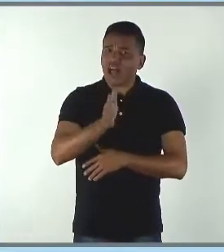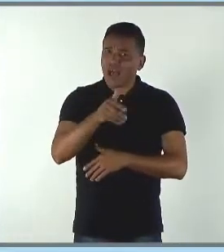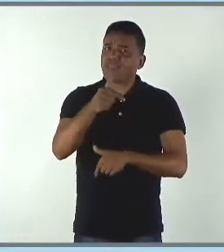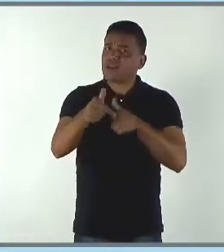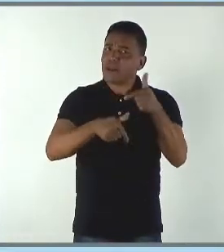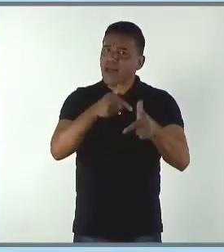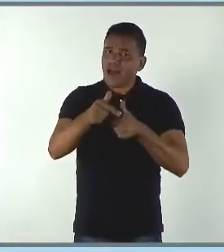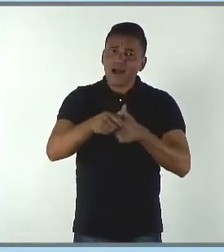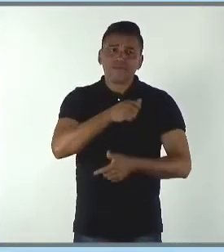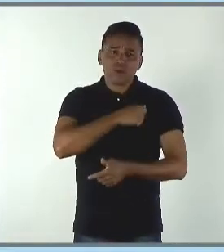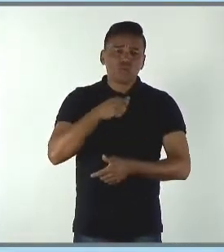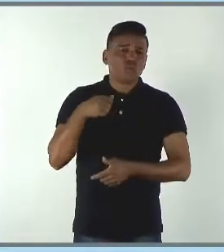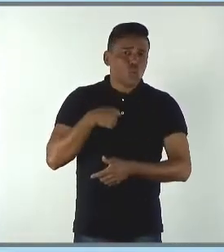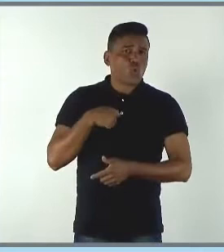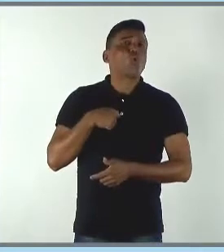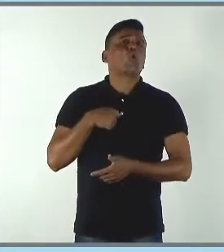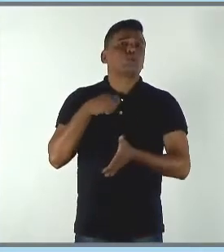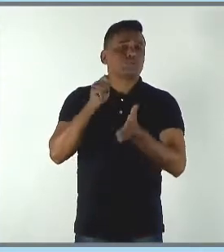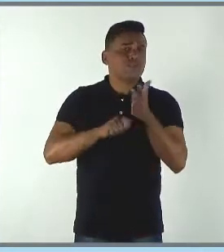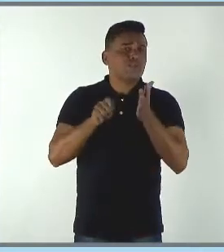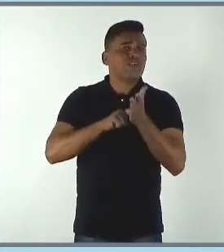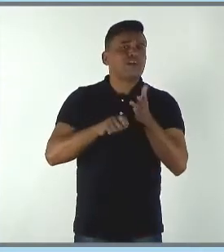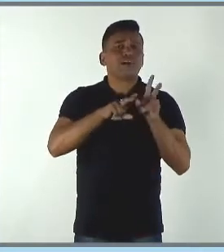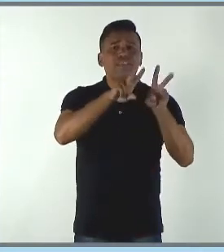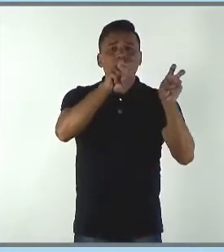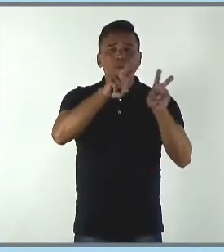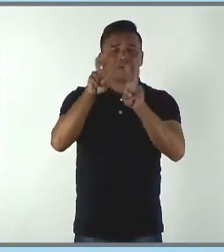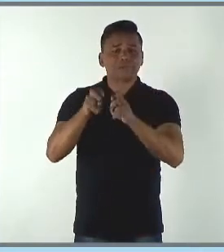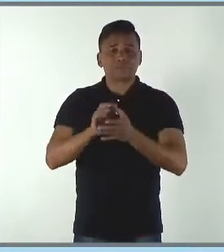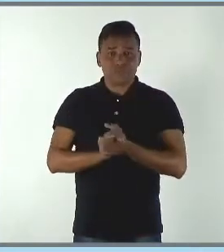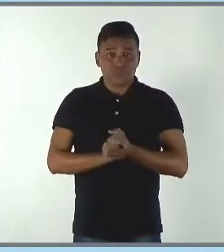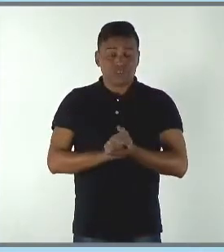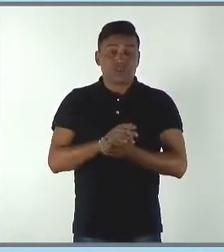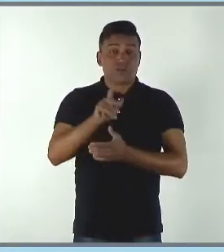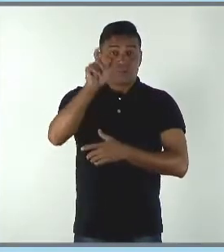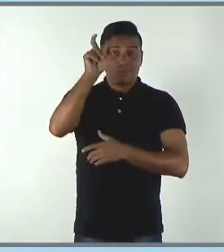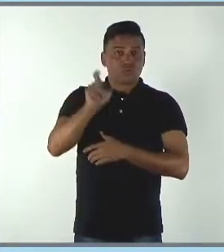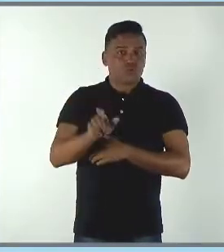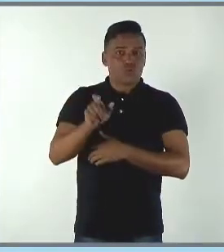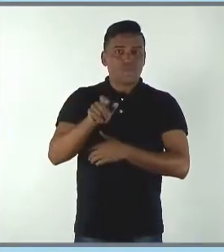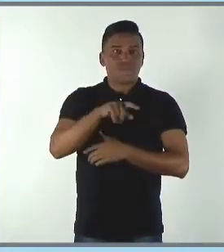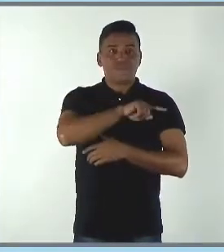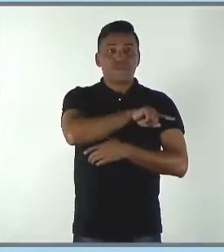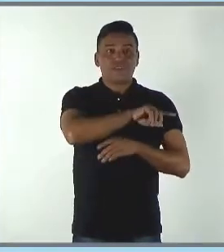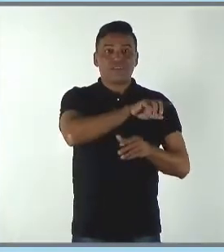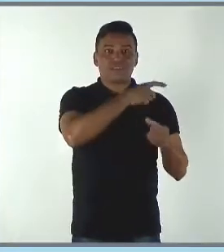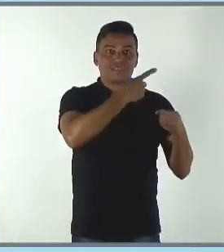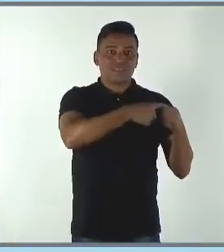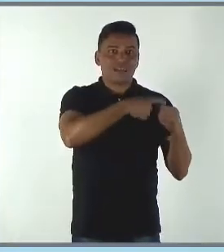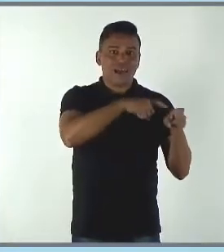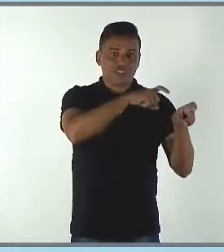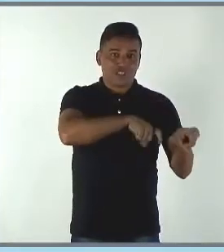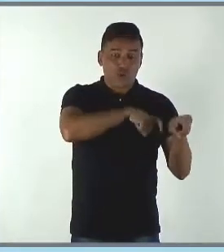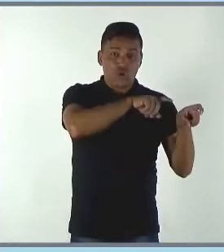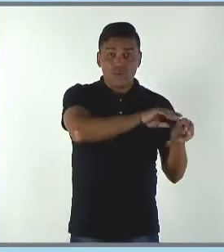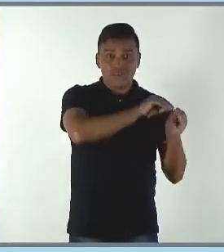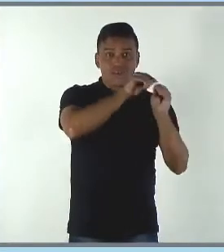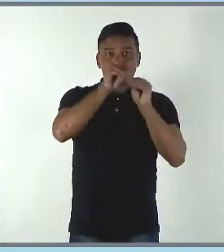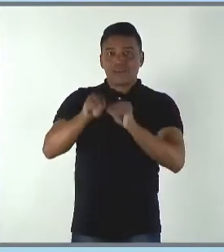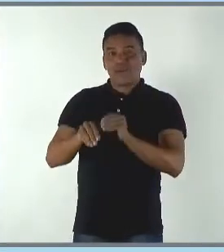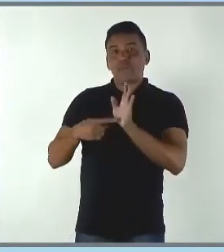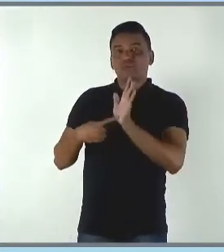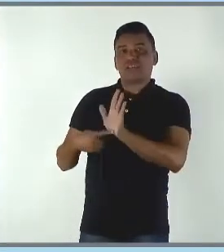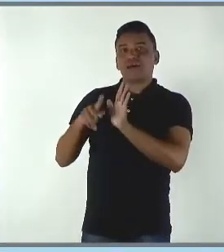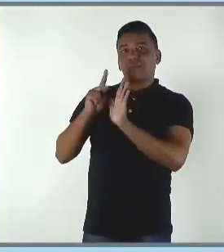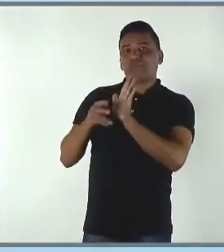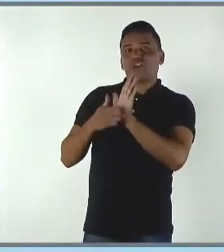Me recordo de ver poetas que vinham de cidades do interior trazendo originais e a Masa considerava. Ela já tinha um projeto